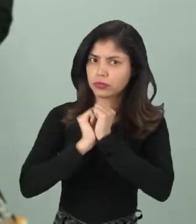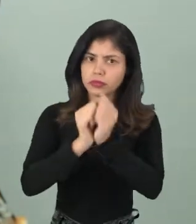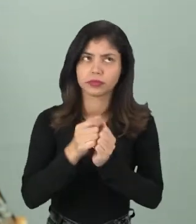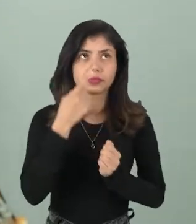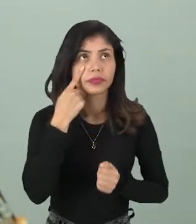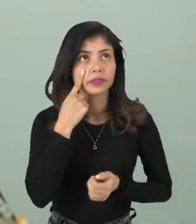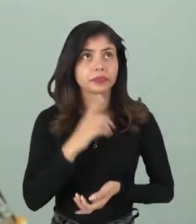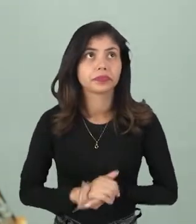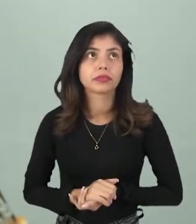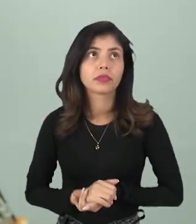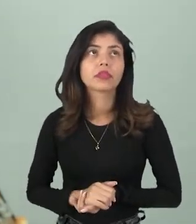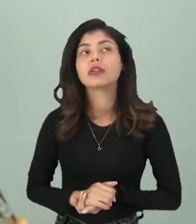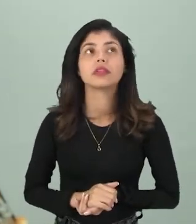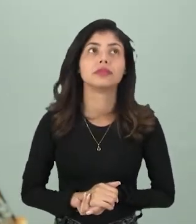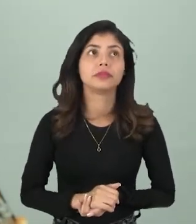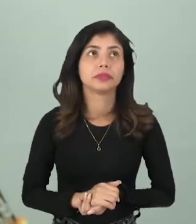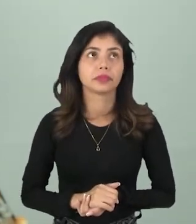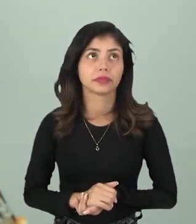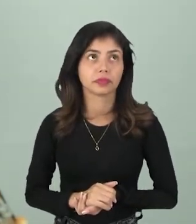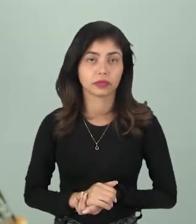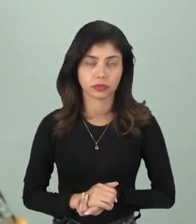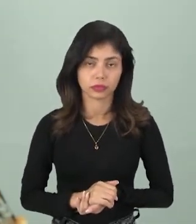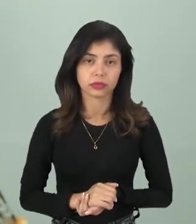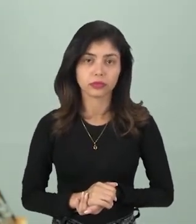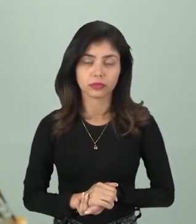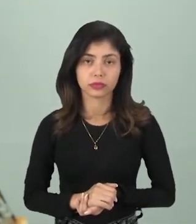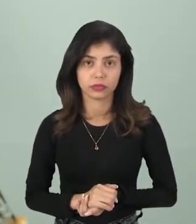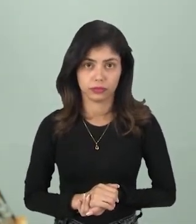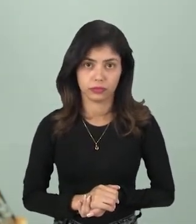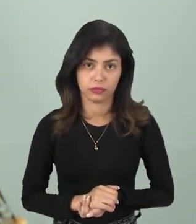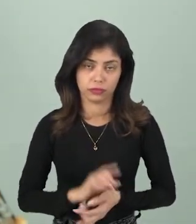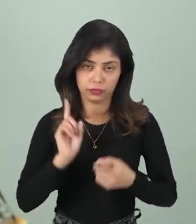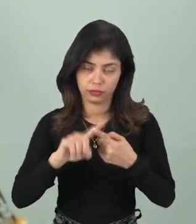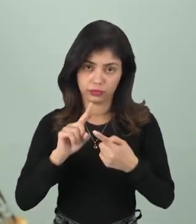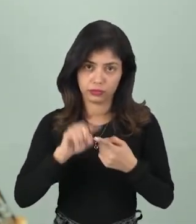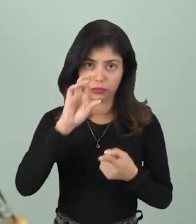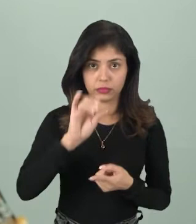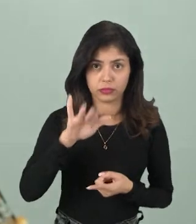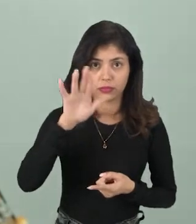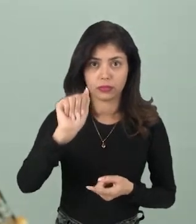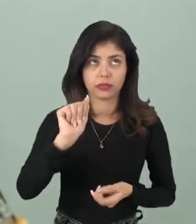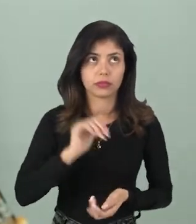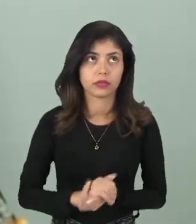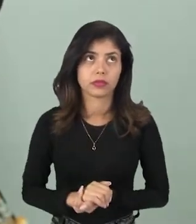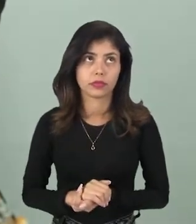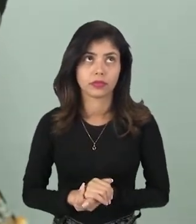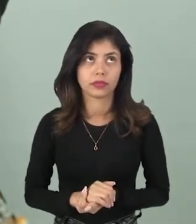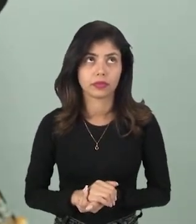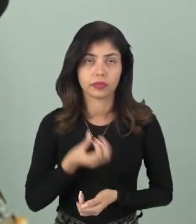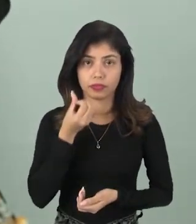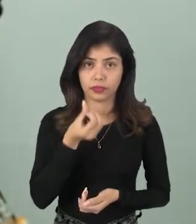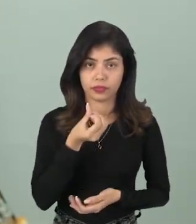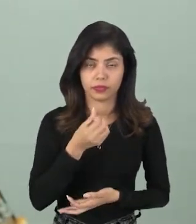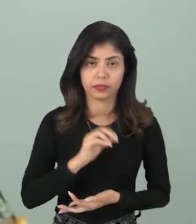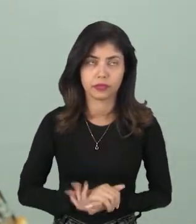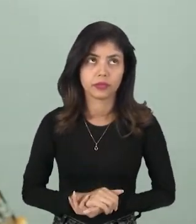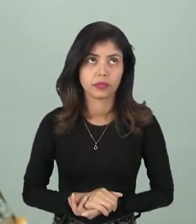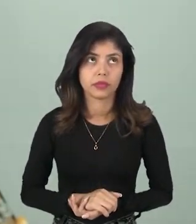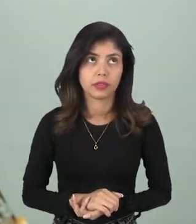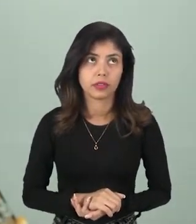juntos olha só essa primeira tirinha será de Bianca então nós temos que colocar aqui 6